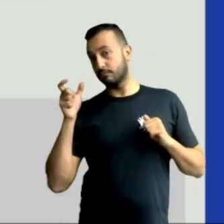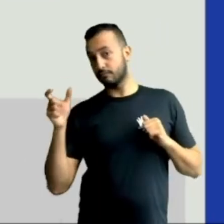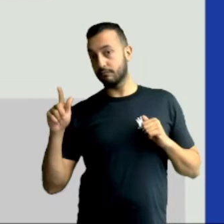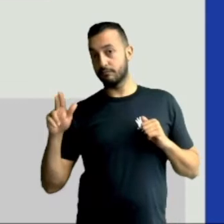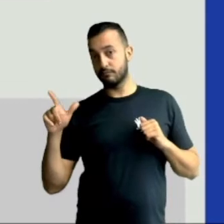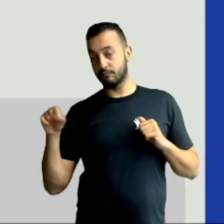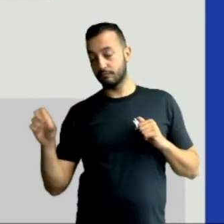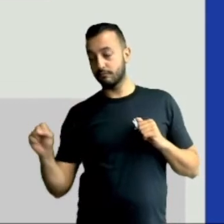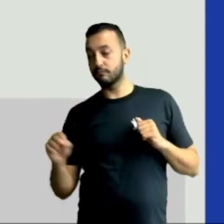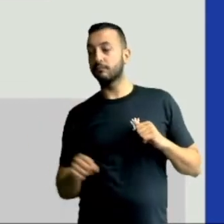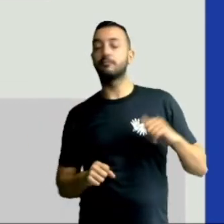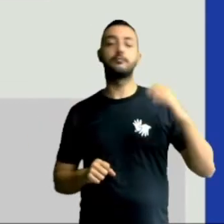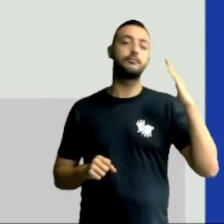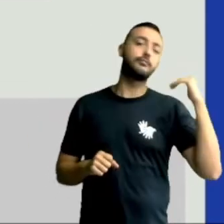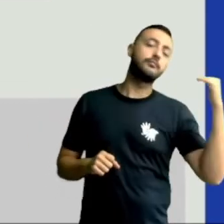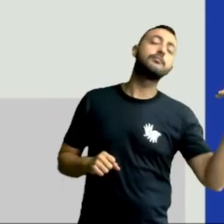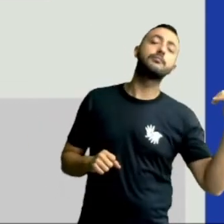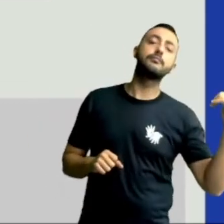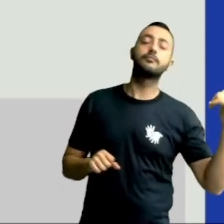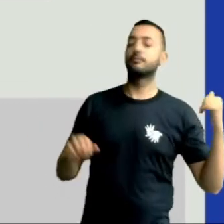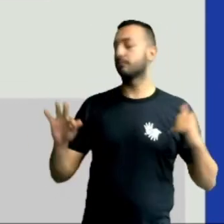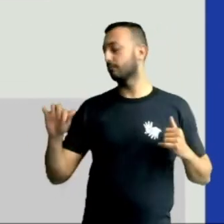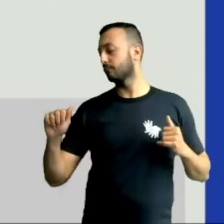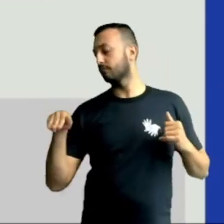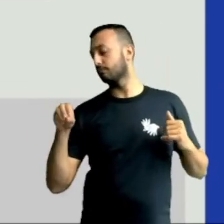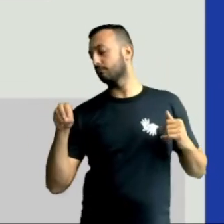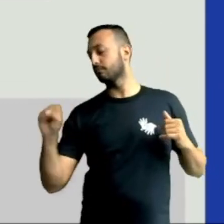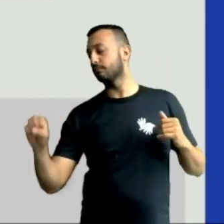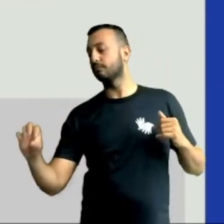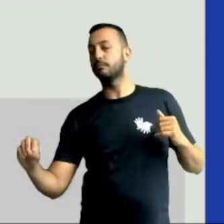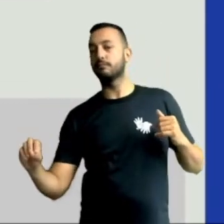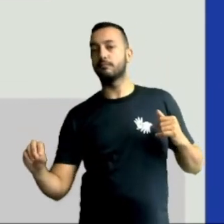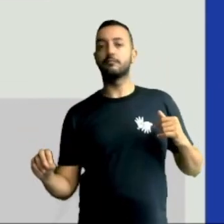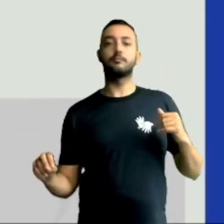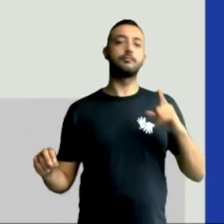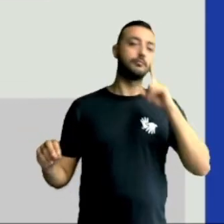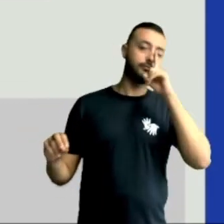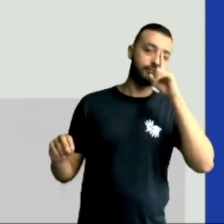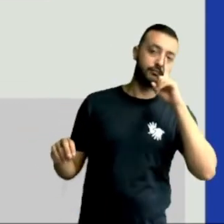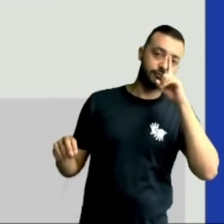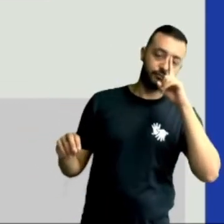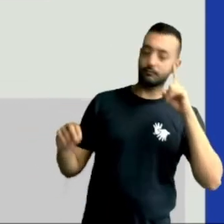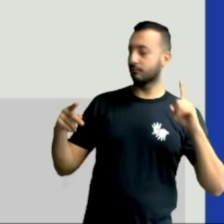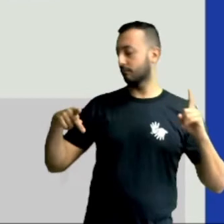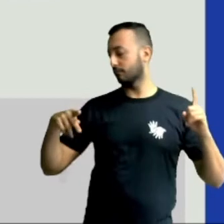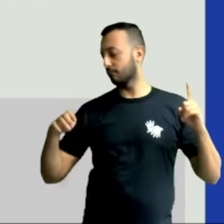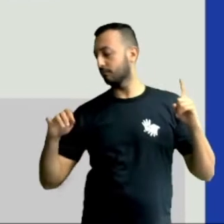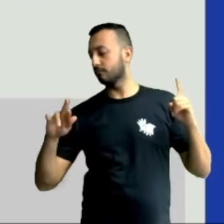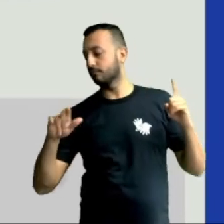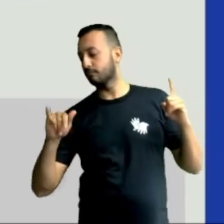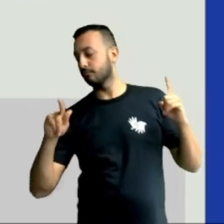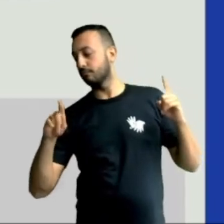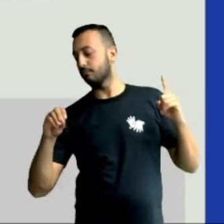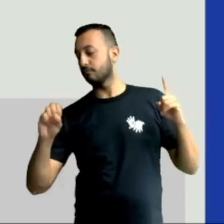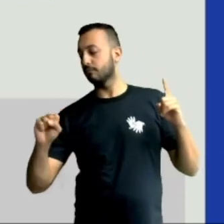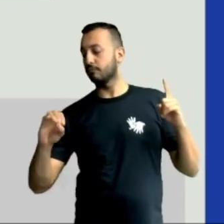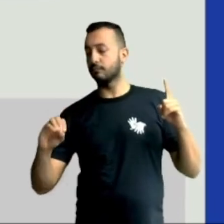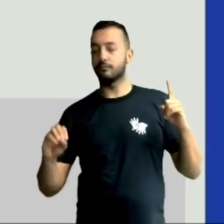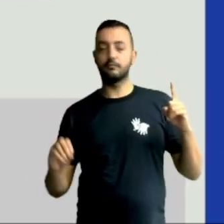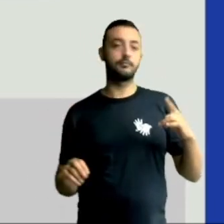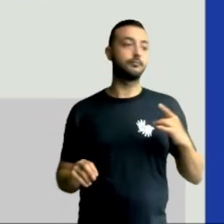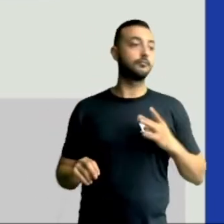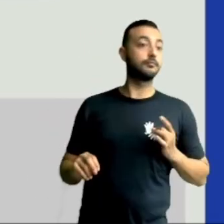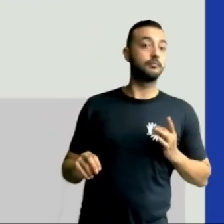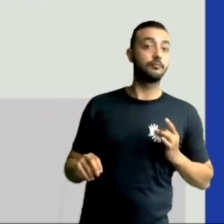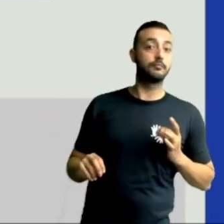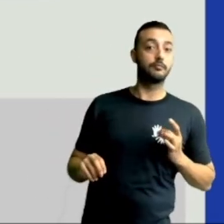Quem tem fama, ó, famoso. Quem tem perigo, perigoso. Quem tem